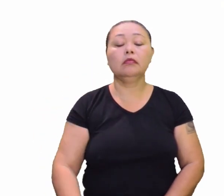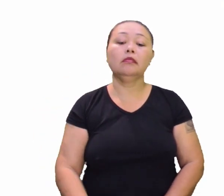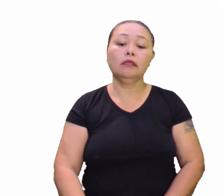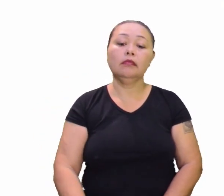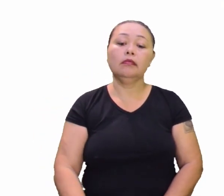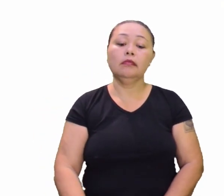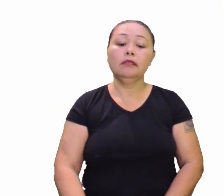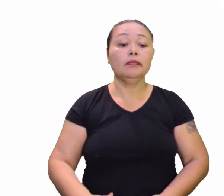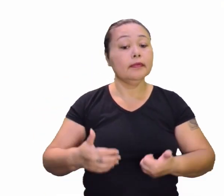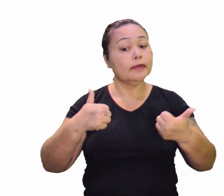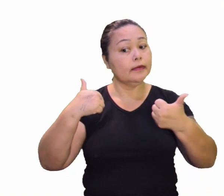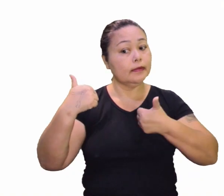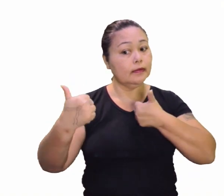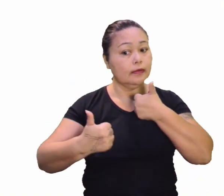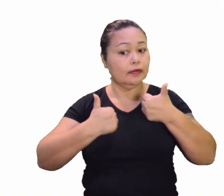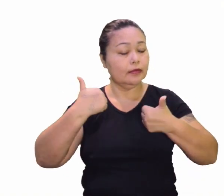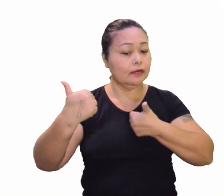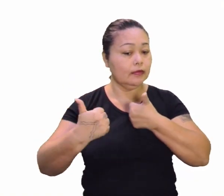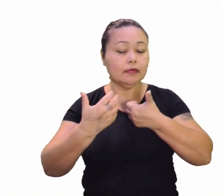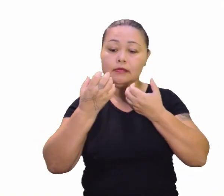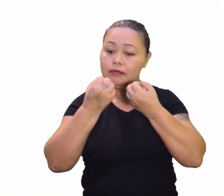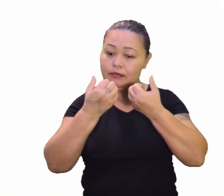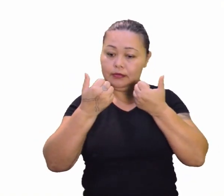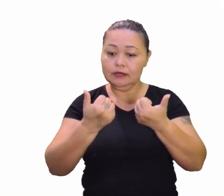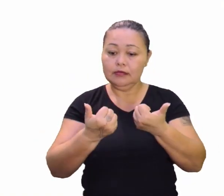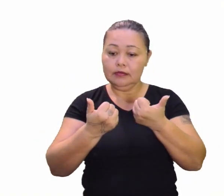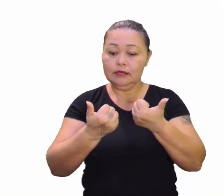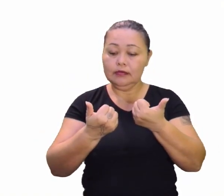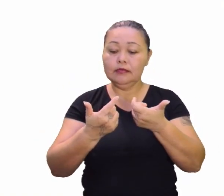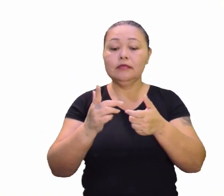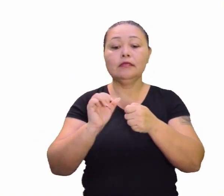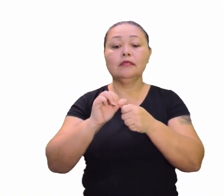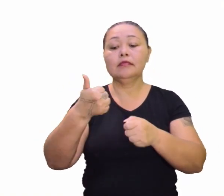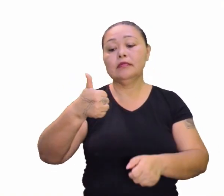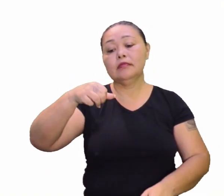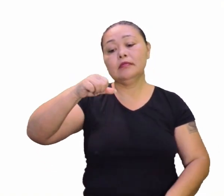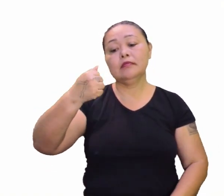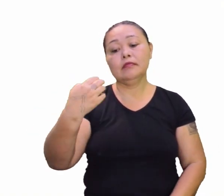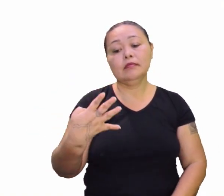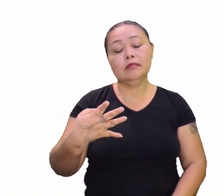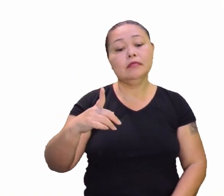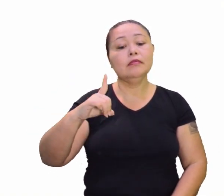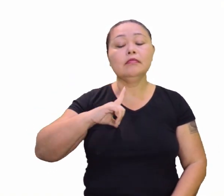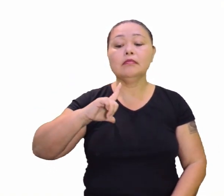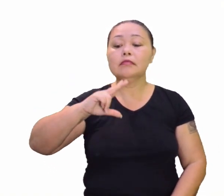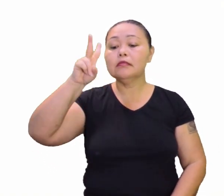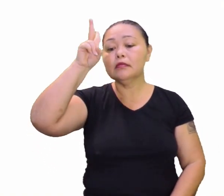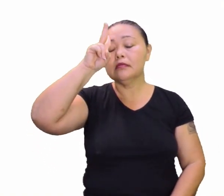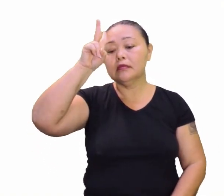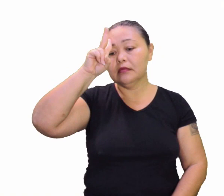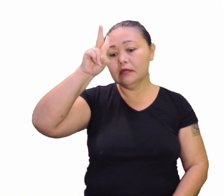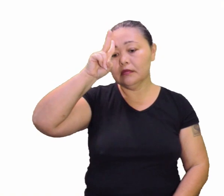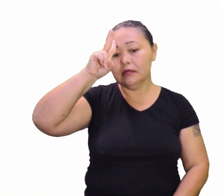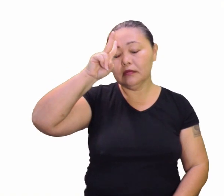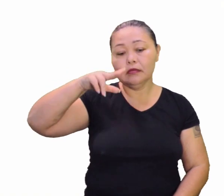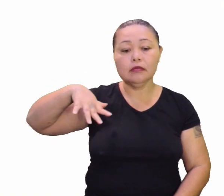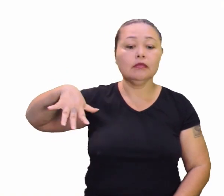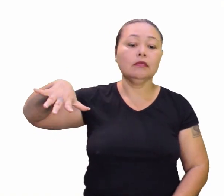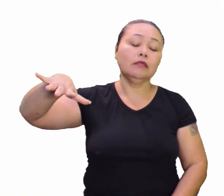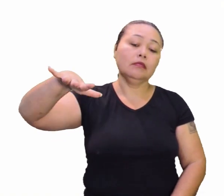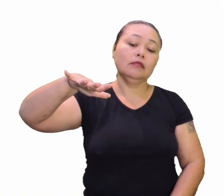1928. Beleza, Rogério? Muito bem. E em 1914, né, a gente tem que lembrar que